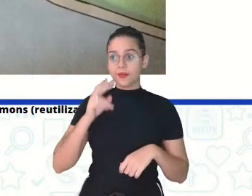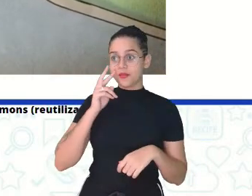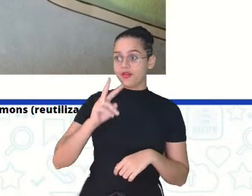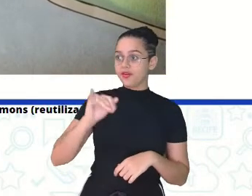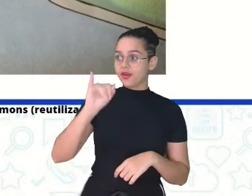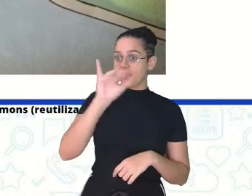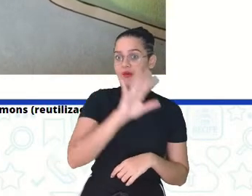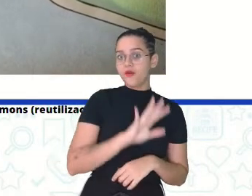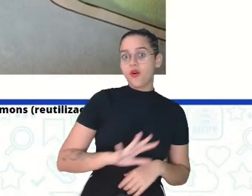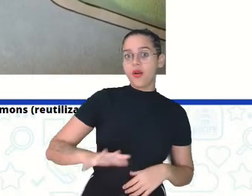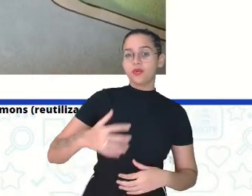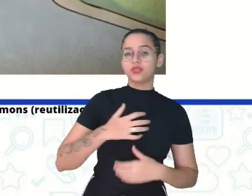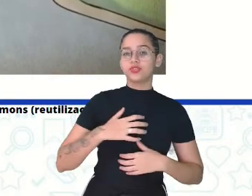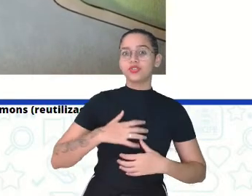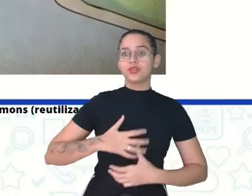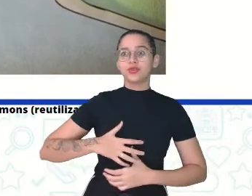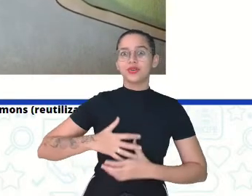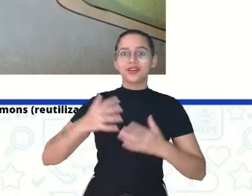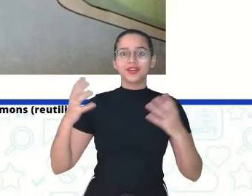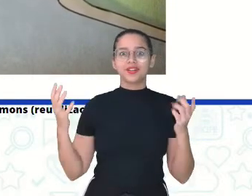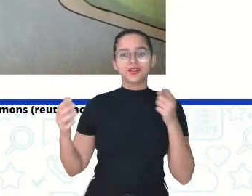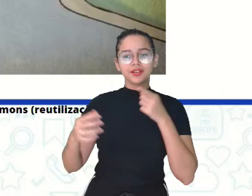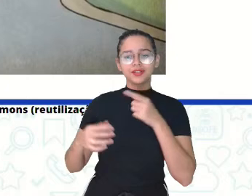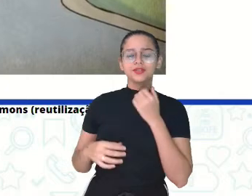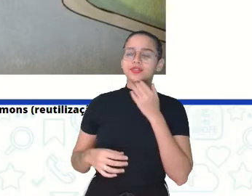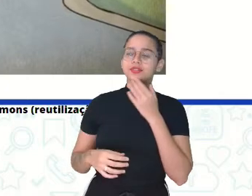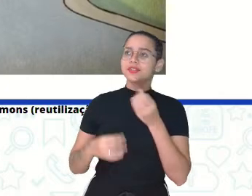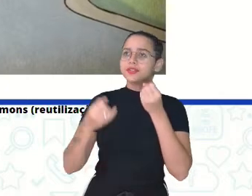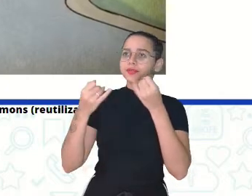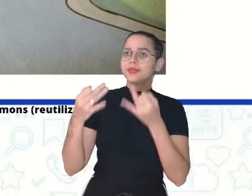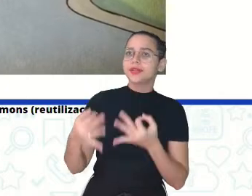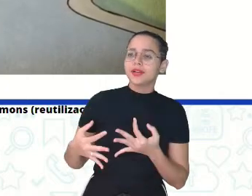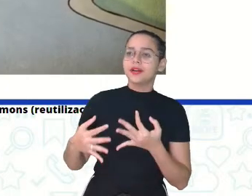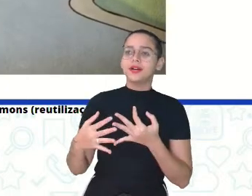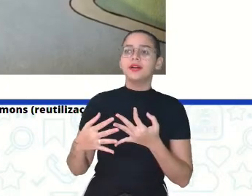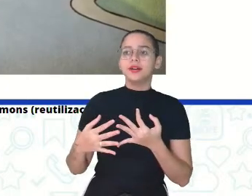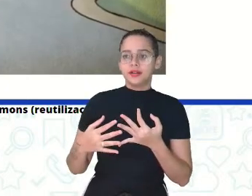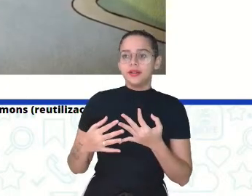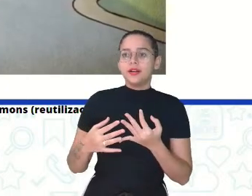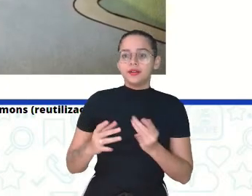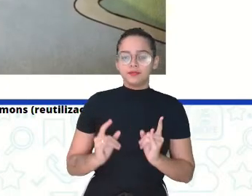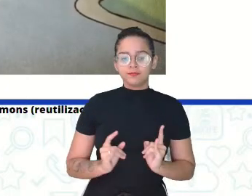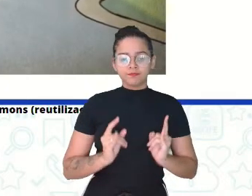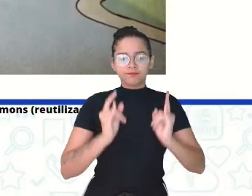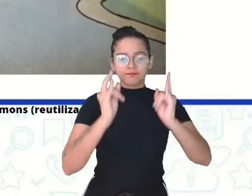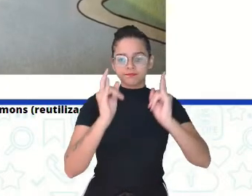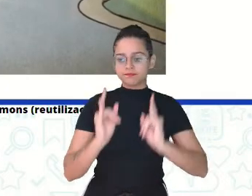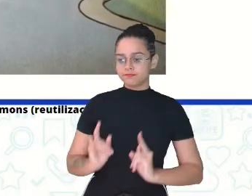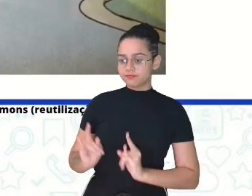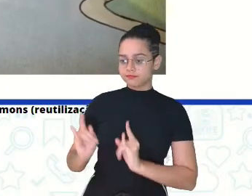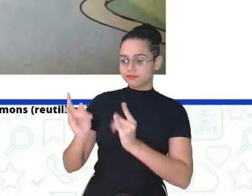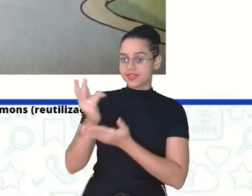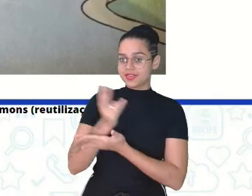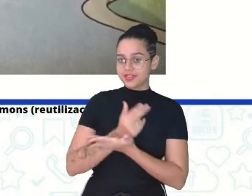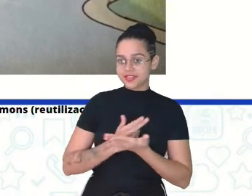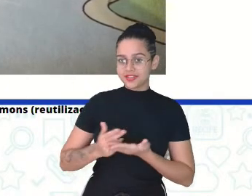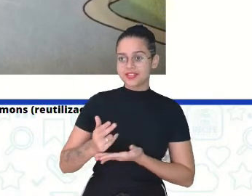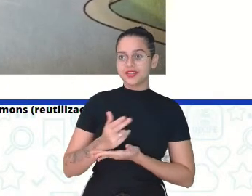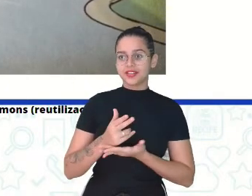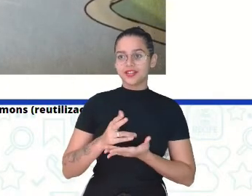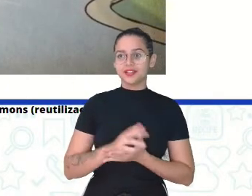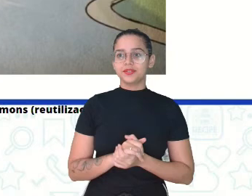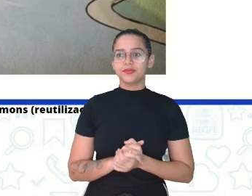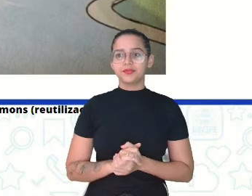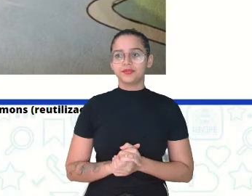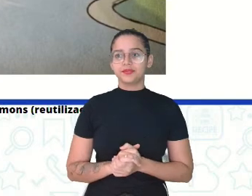um aspecto grandioso. Isso sem falar na monumentalidade dos edifícios desenhados por Oscar Niemeyer,